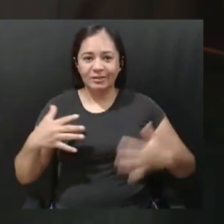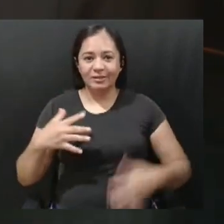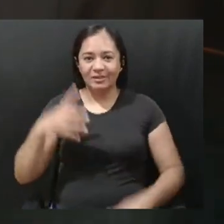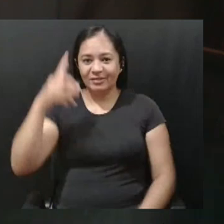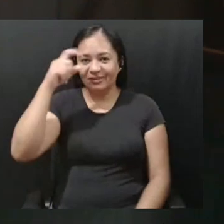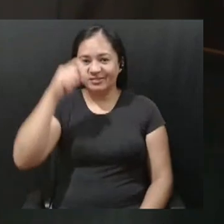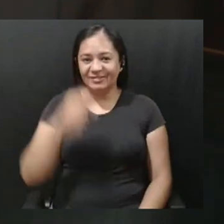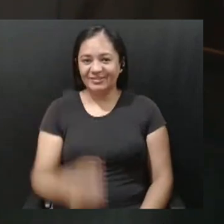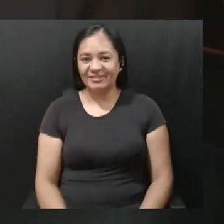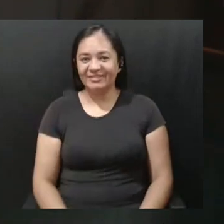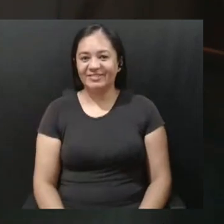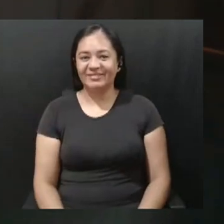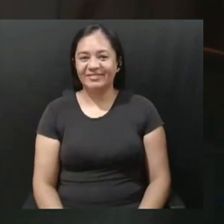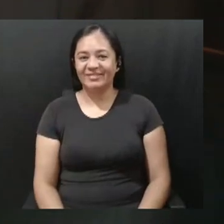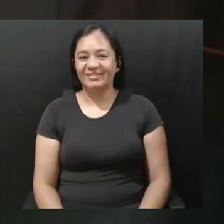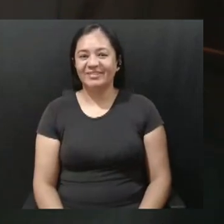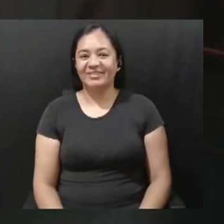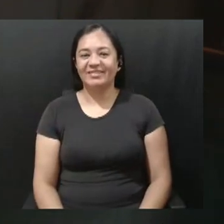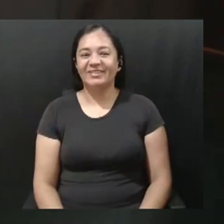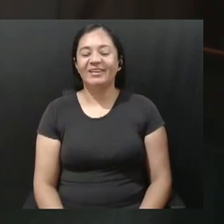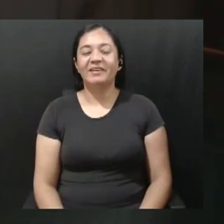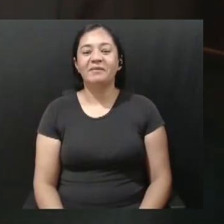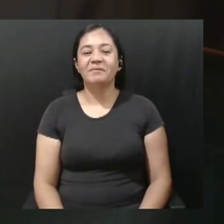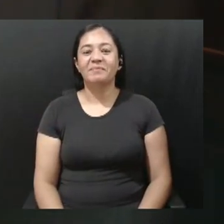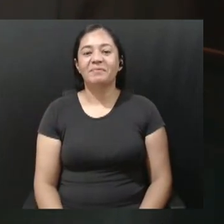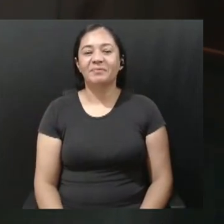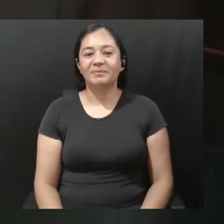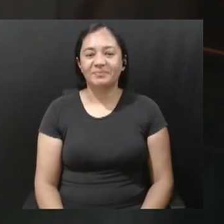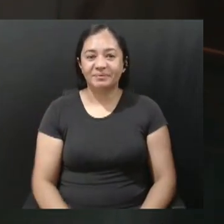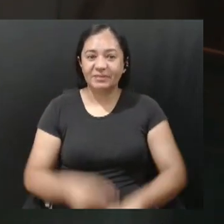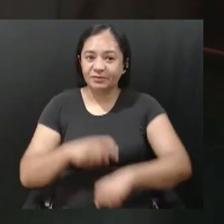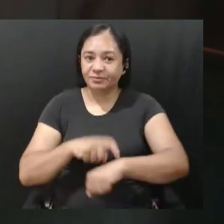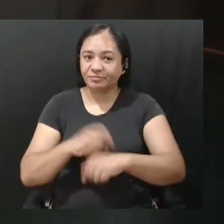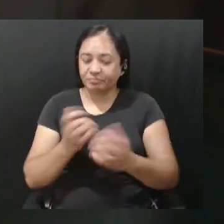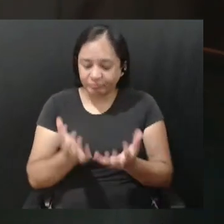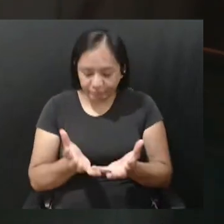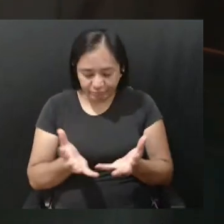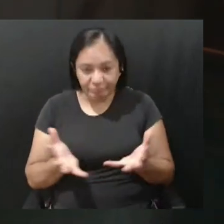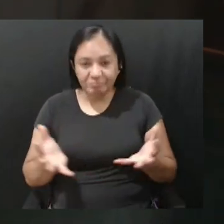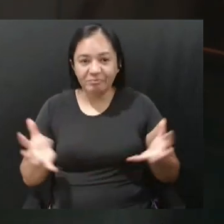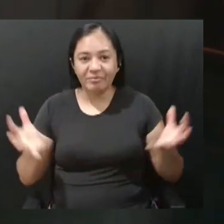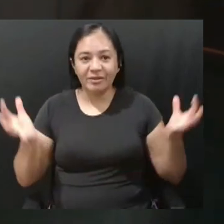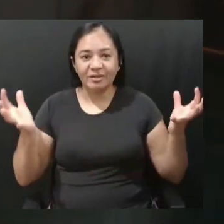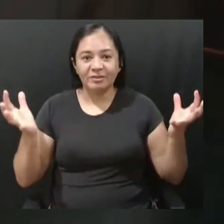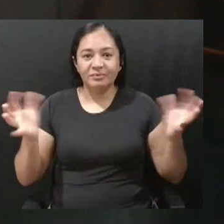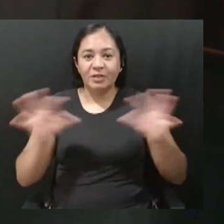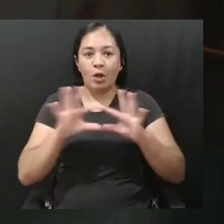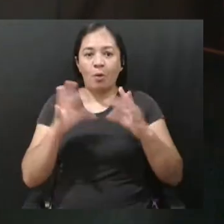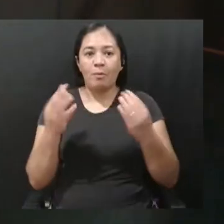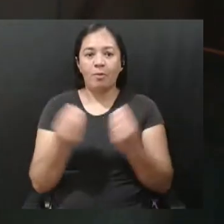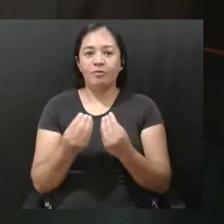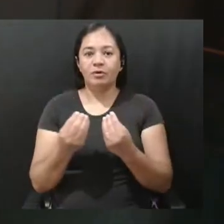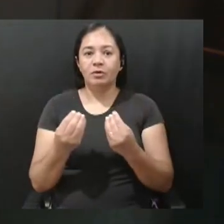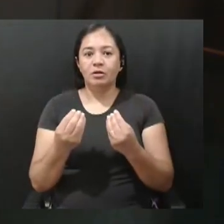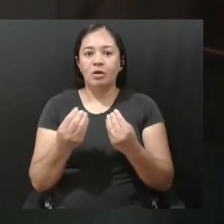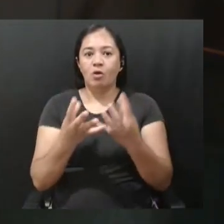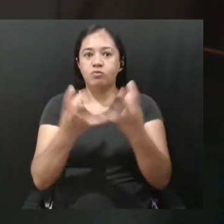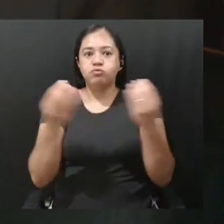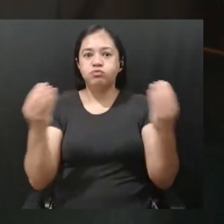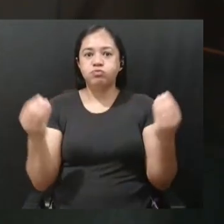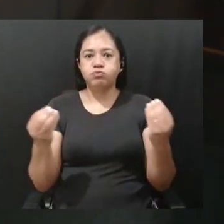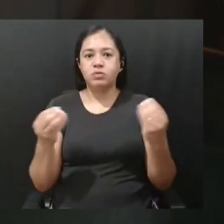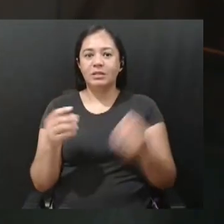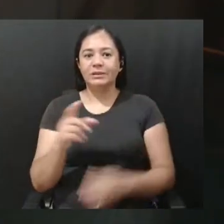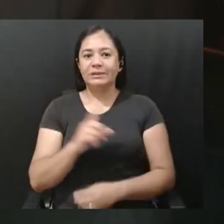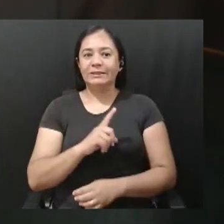gente apimentar o programa, né? Mas a hora da ceia, né? Em uma família grande que tem lá os conflitados, né? E